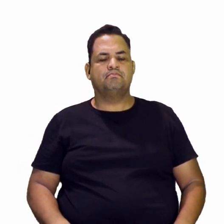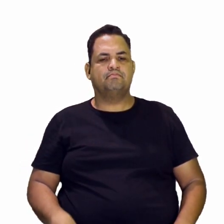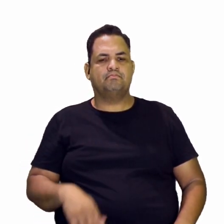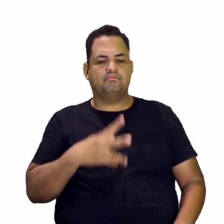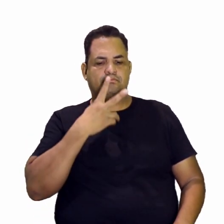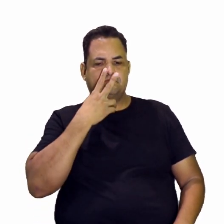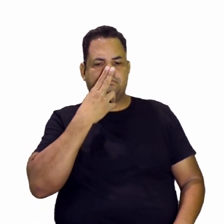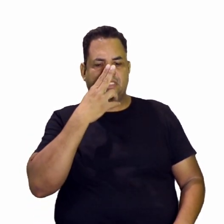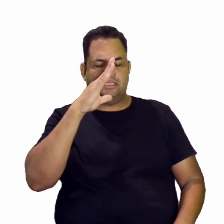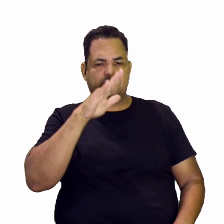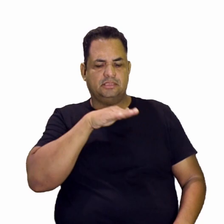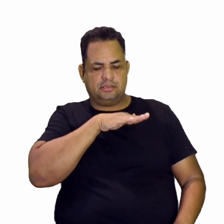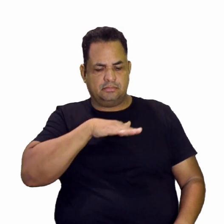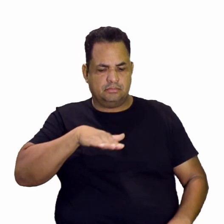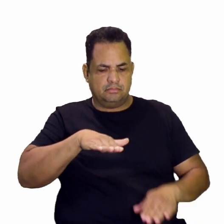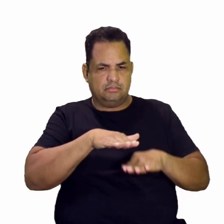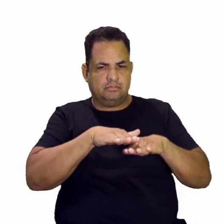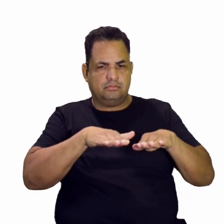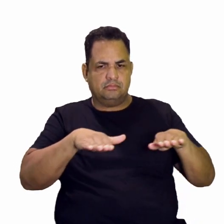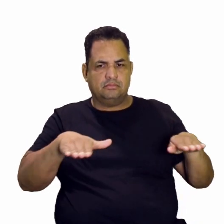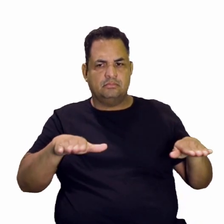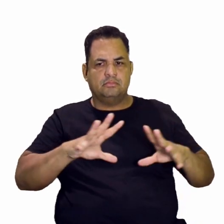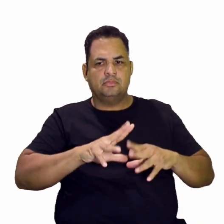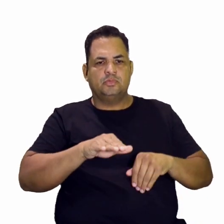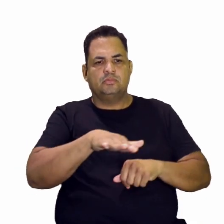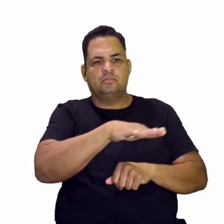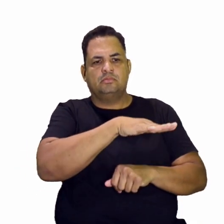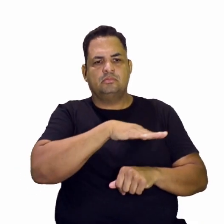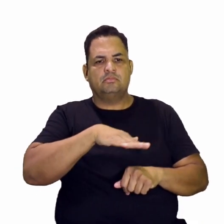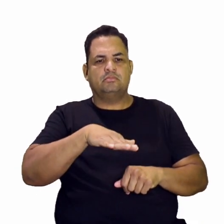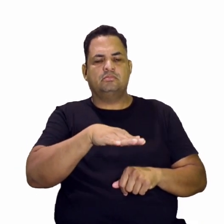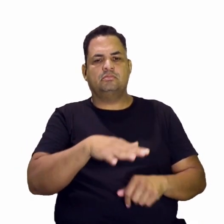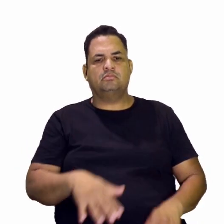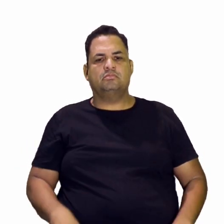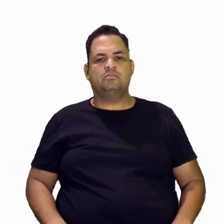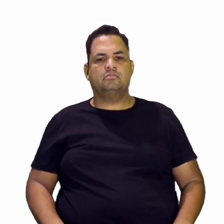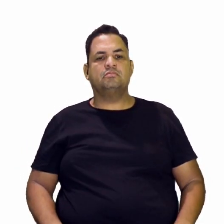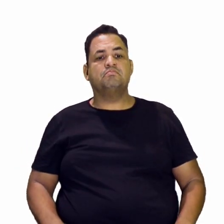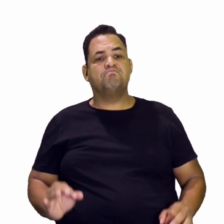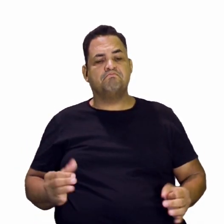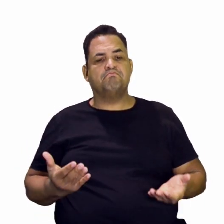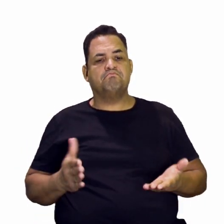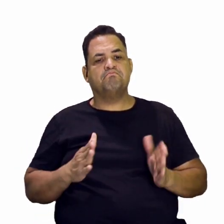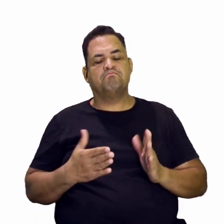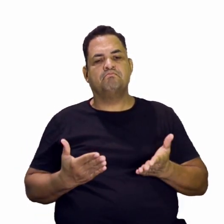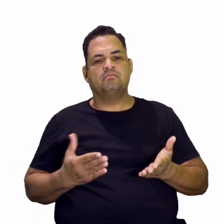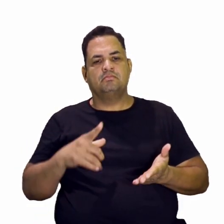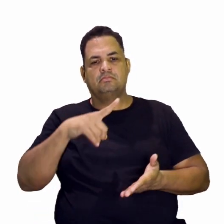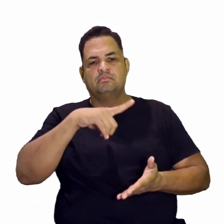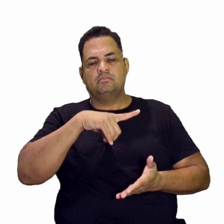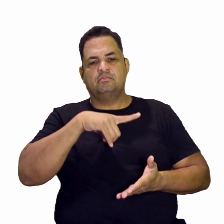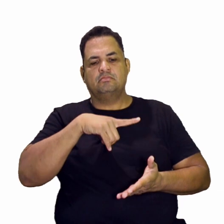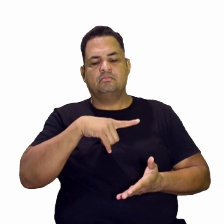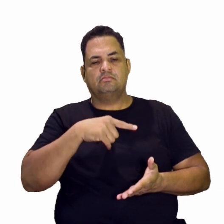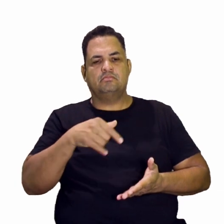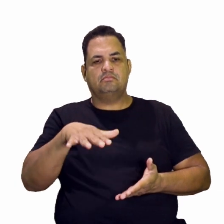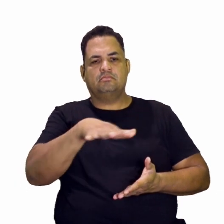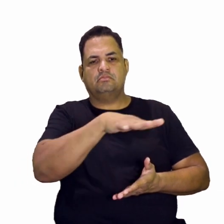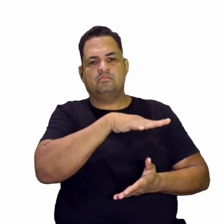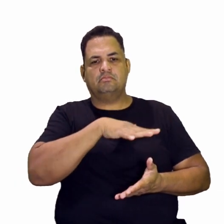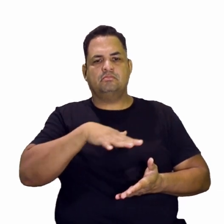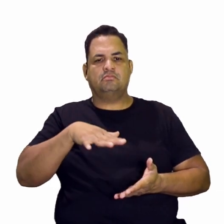semelhante a um tapete, sobre toda a superfície em que eles estavam. provavelmente esse ambiente aí tenha